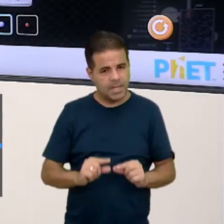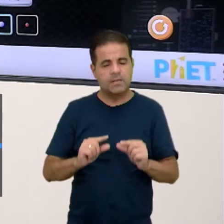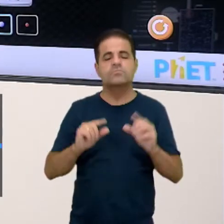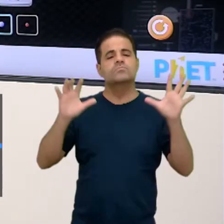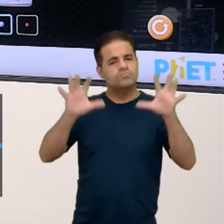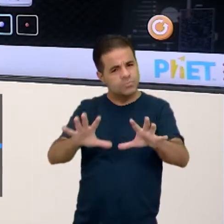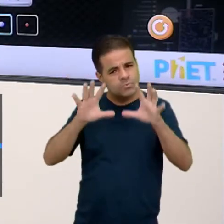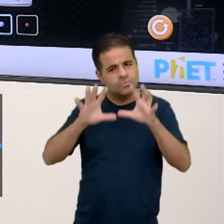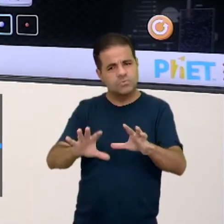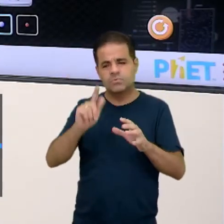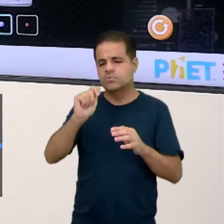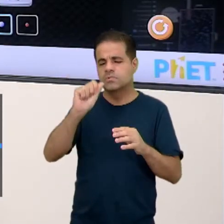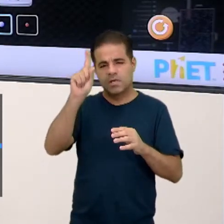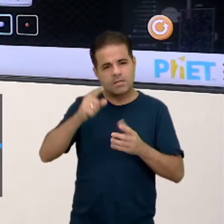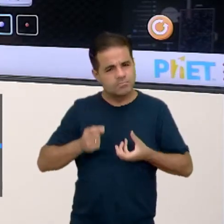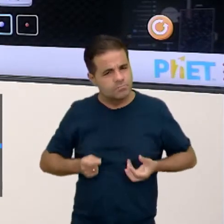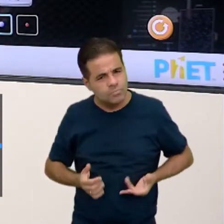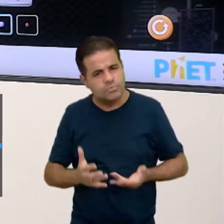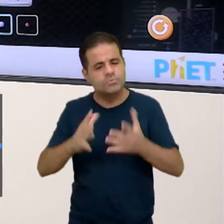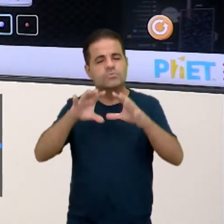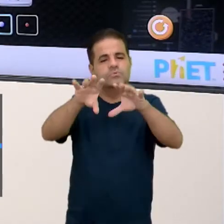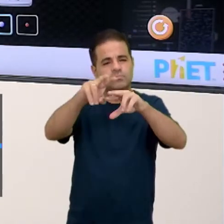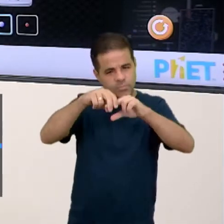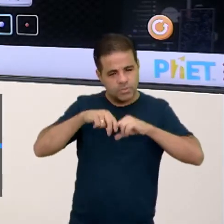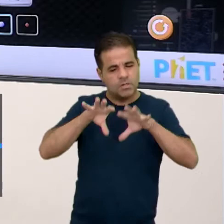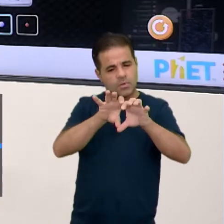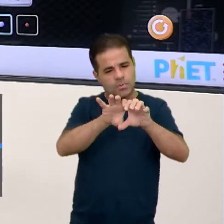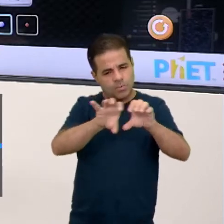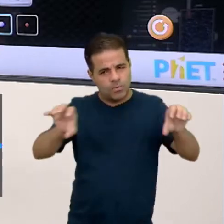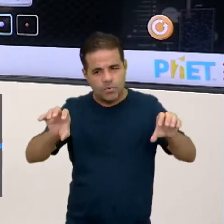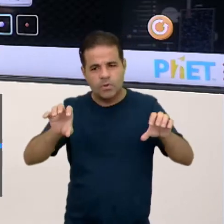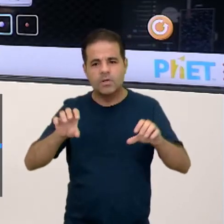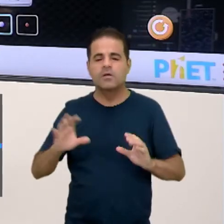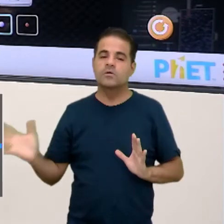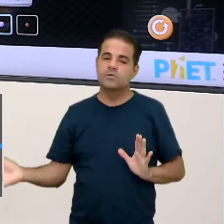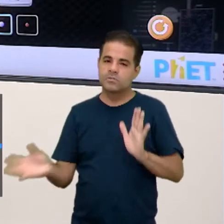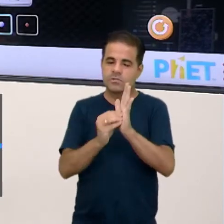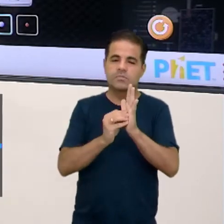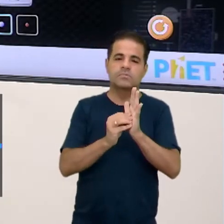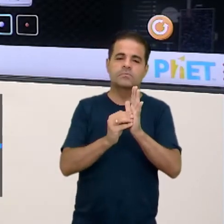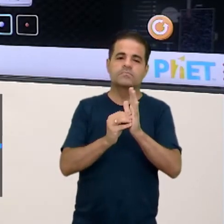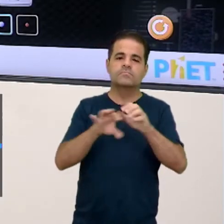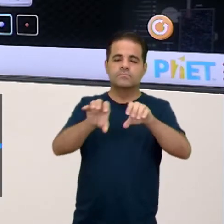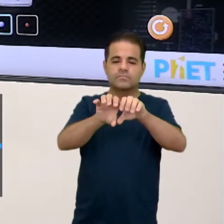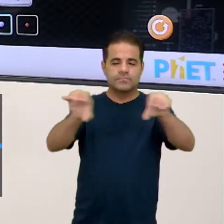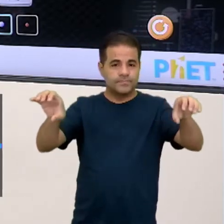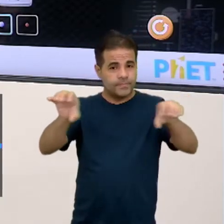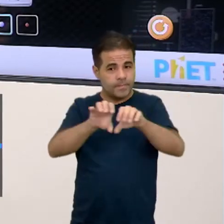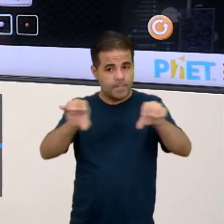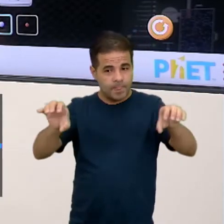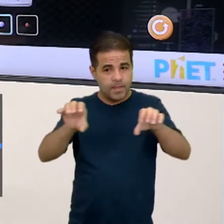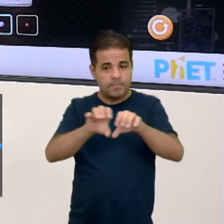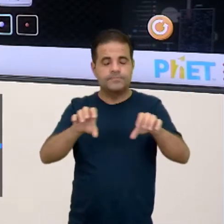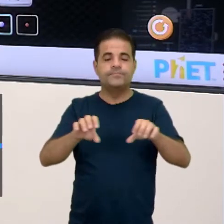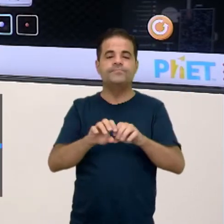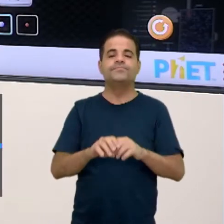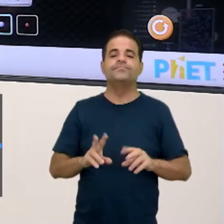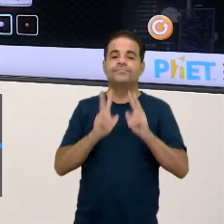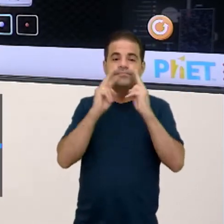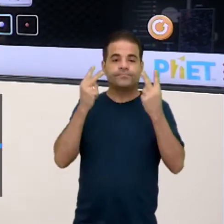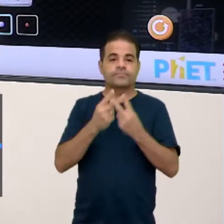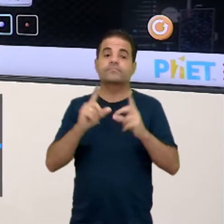o gás faz. Por isso a gente canaliza, pega esse gás e põe dentro de um tubo para o volume diminuir. Quando o